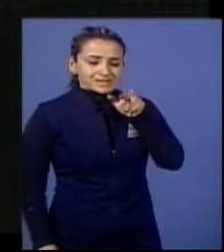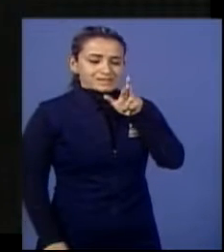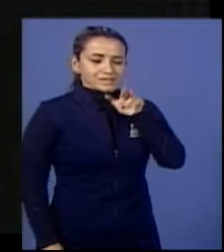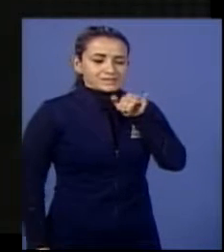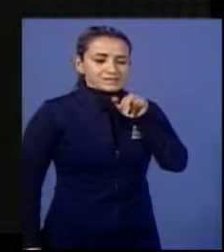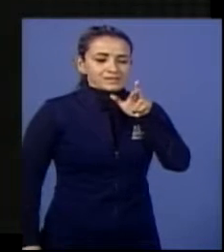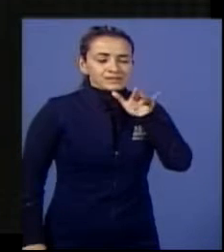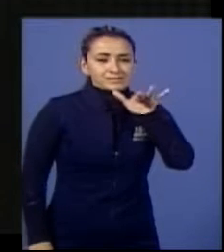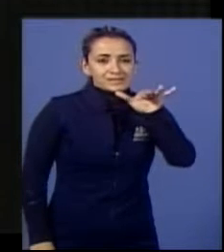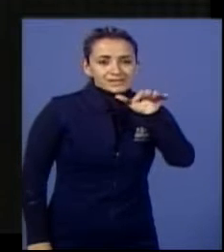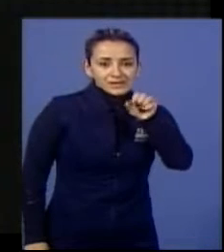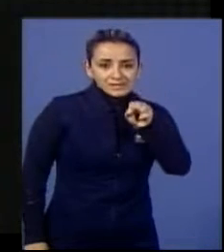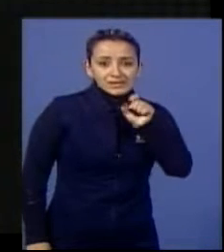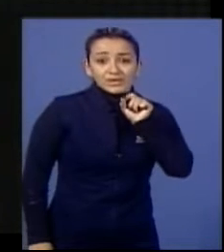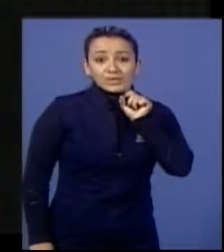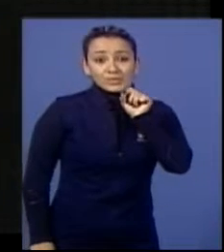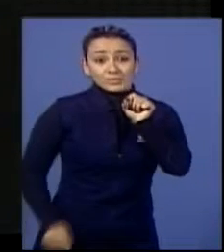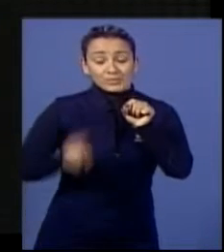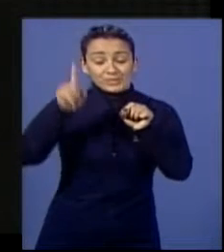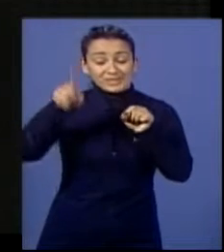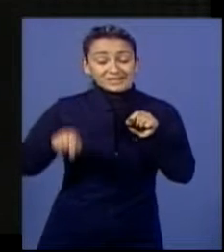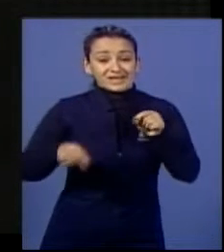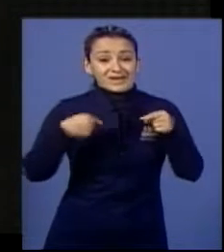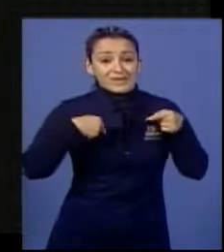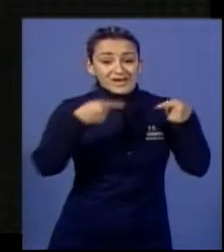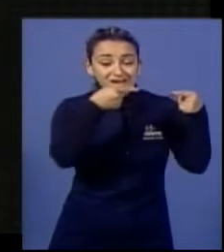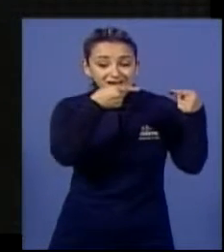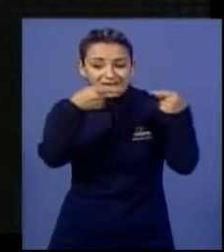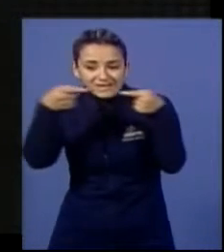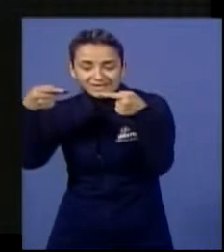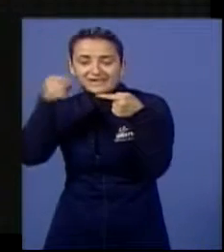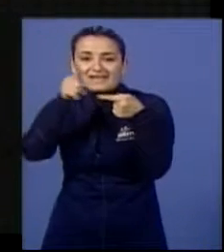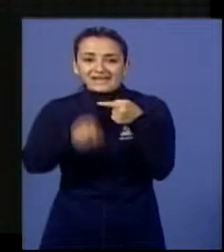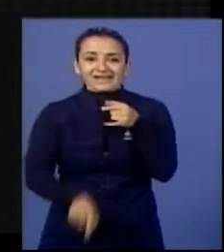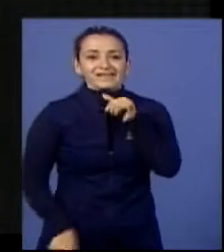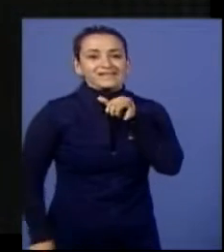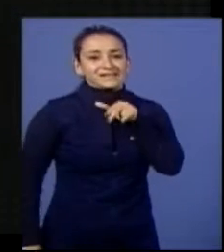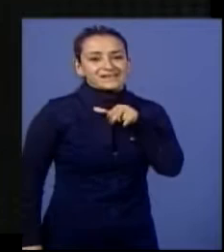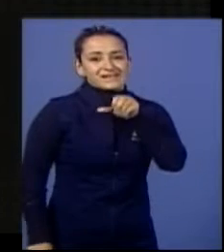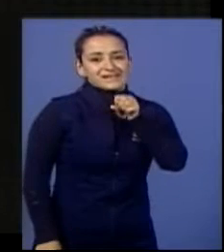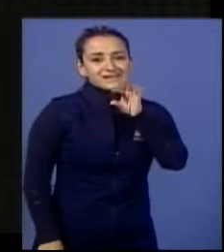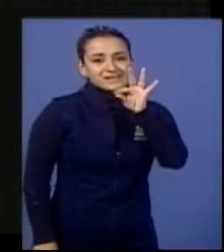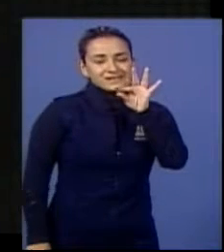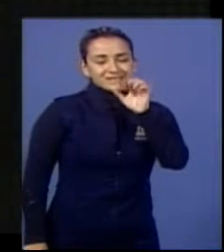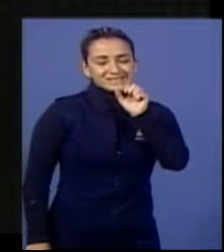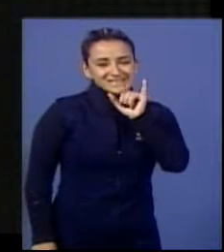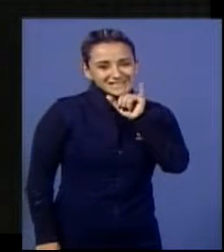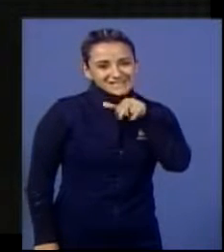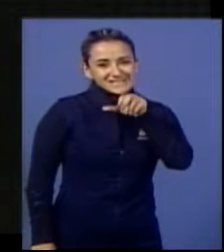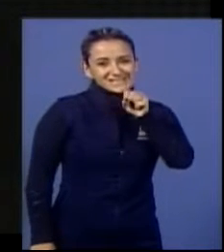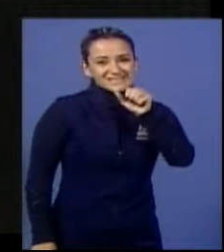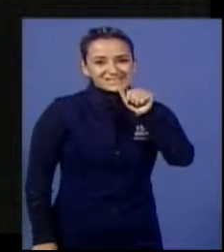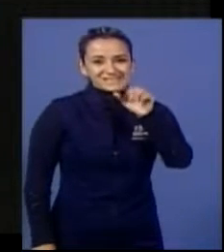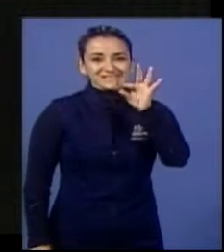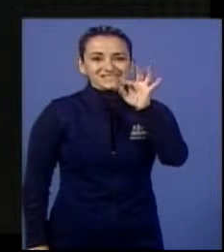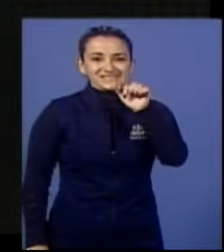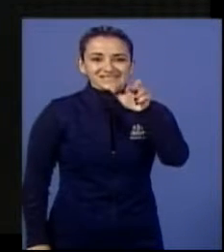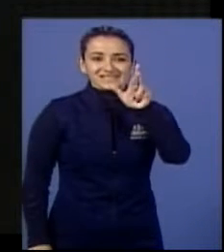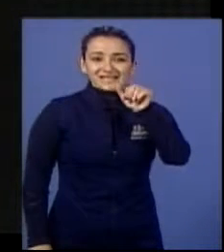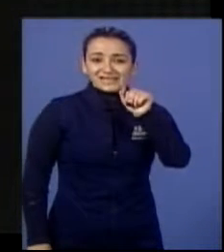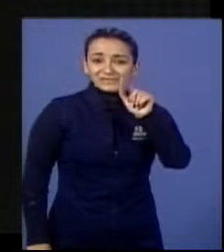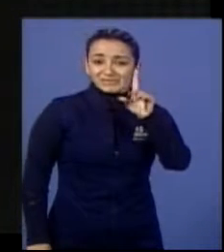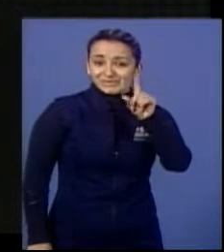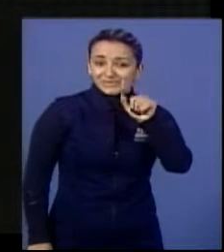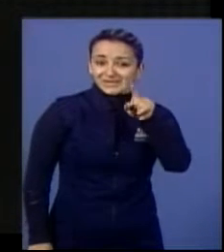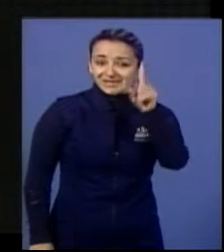seja insaturada. O que significa insaturada? Você lembra, você que está sentado em casa, que tem